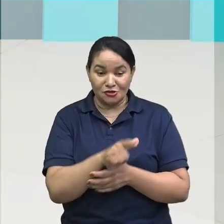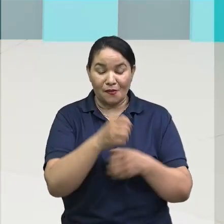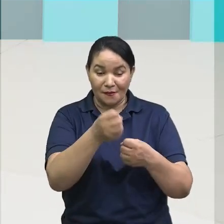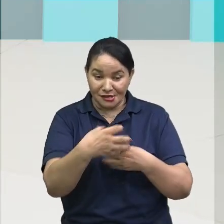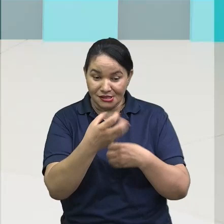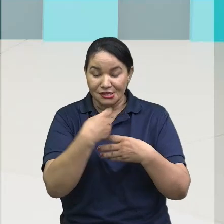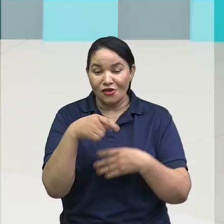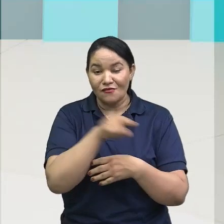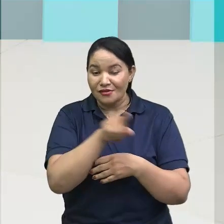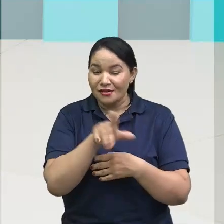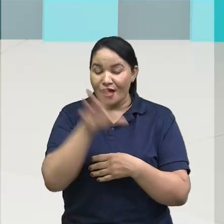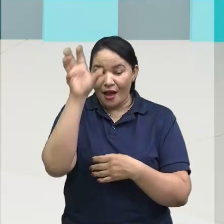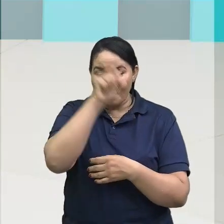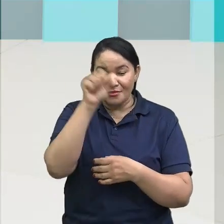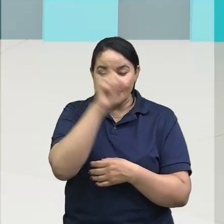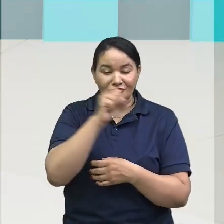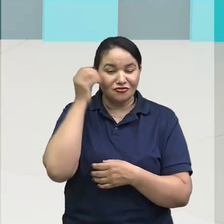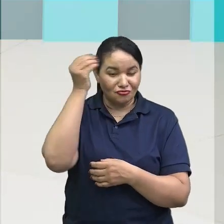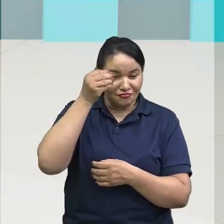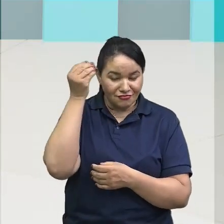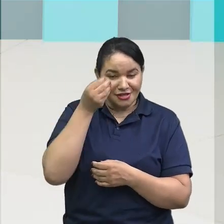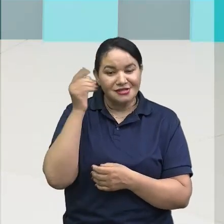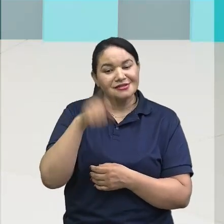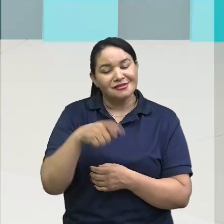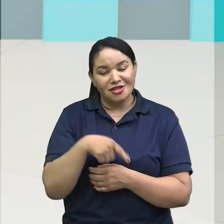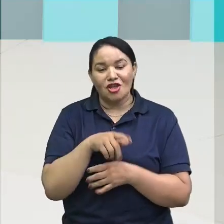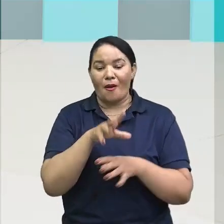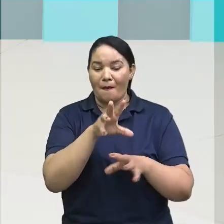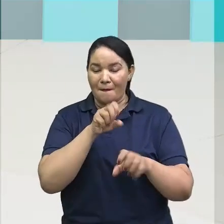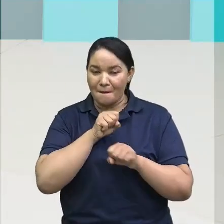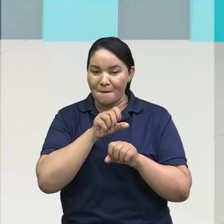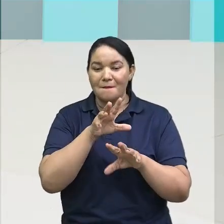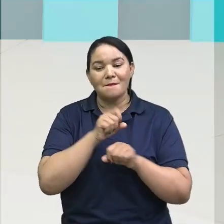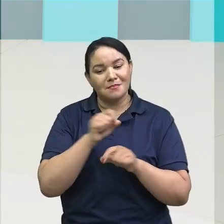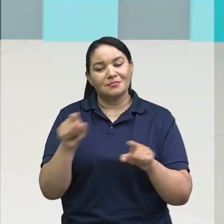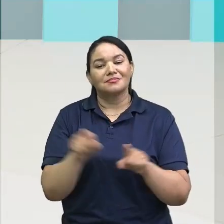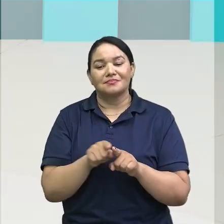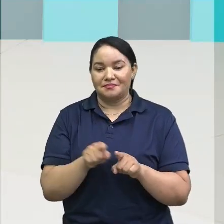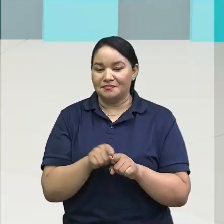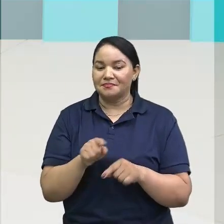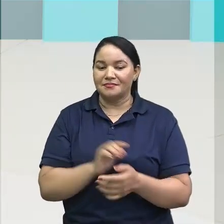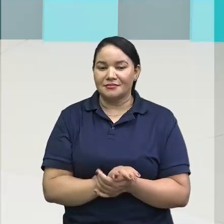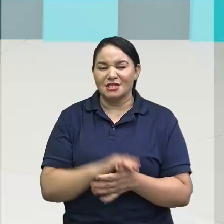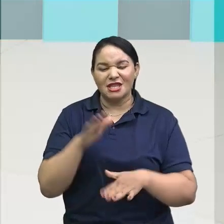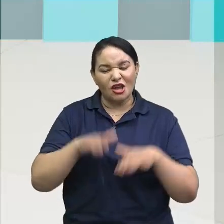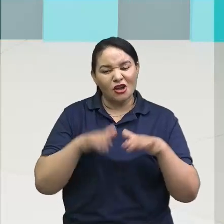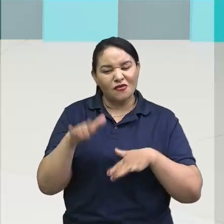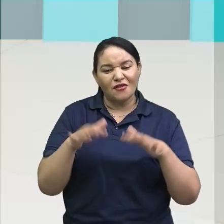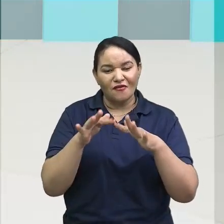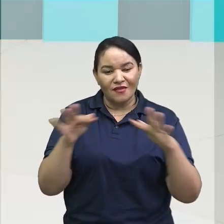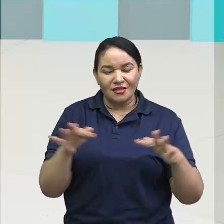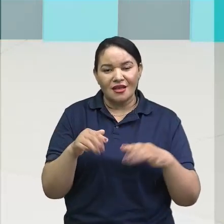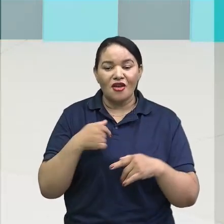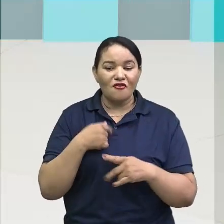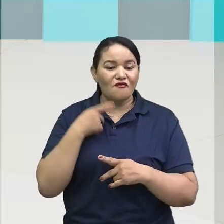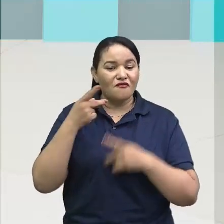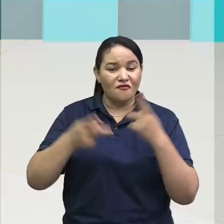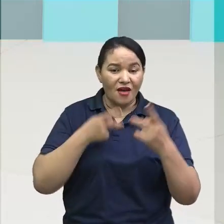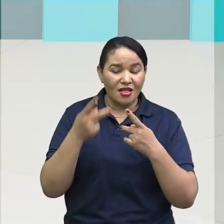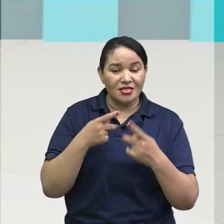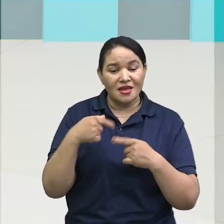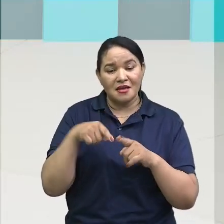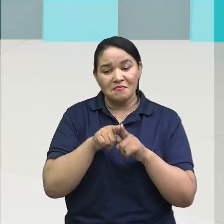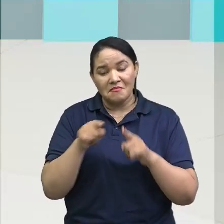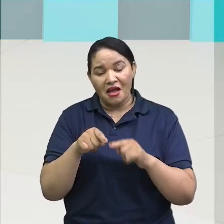aprende pela experiência? Você já deve ter ouvido aquela frase também. Ah, eu já falei, mas a pessoa não segue o